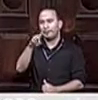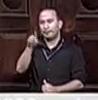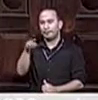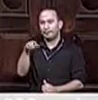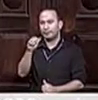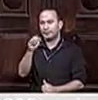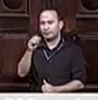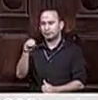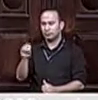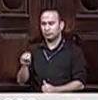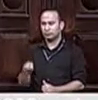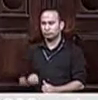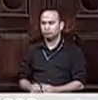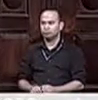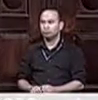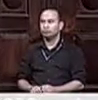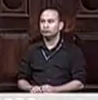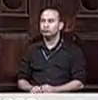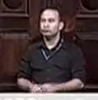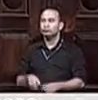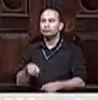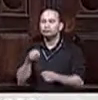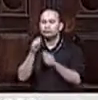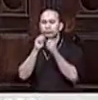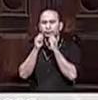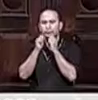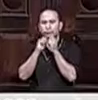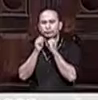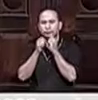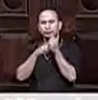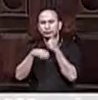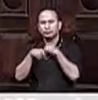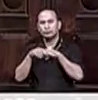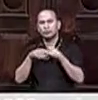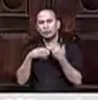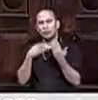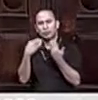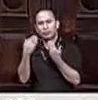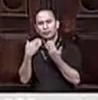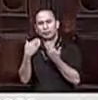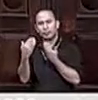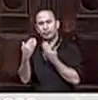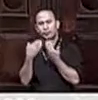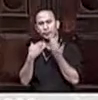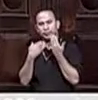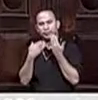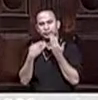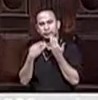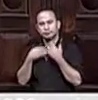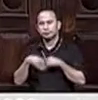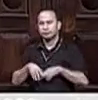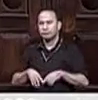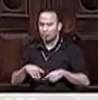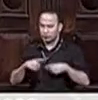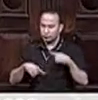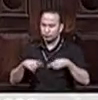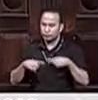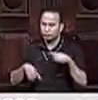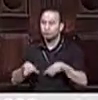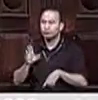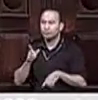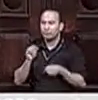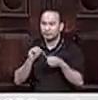Foi uma entrevista que se assemelha aos discursos que aqui já